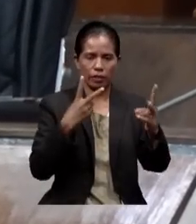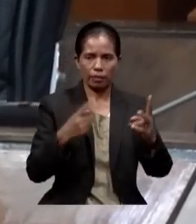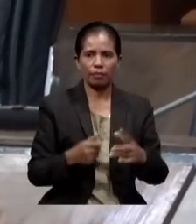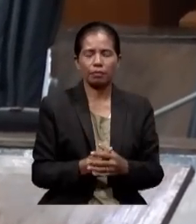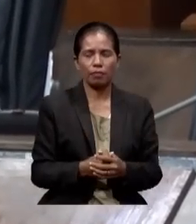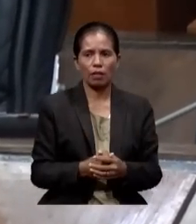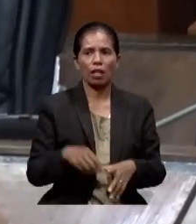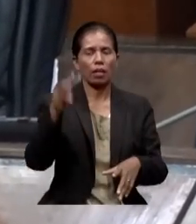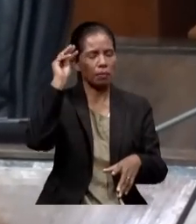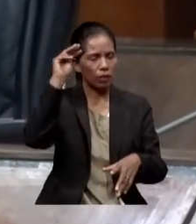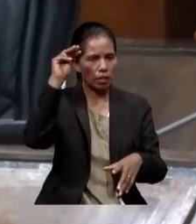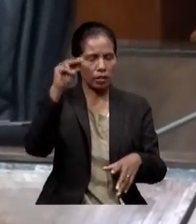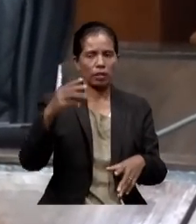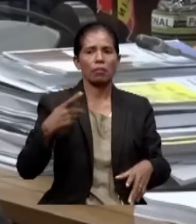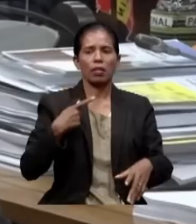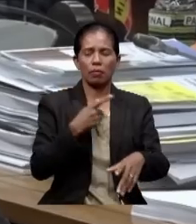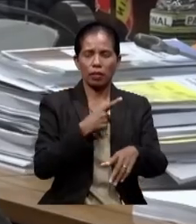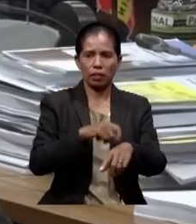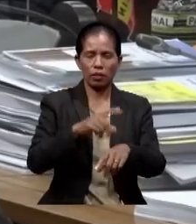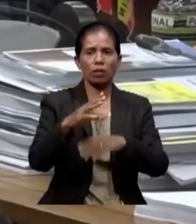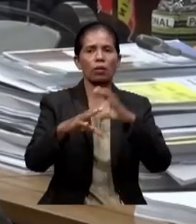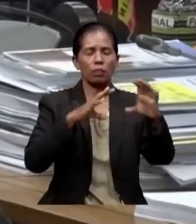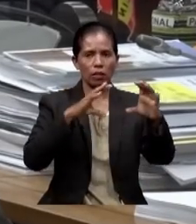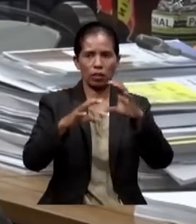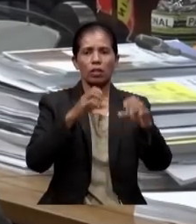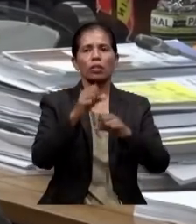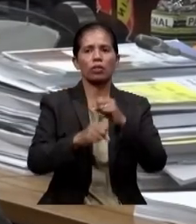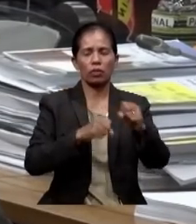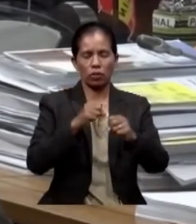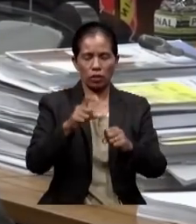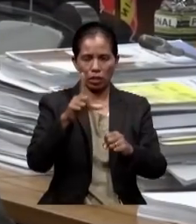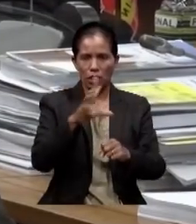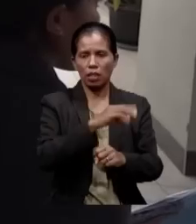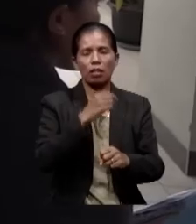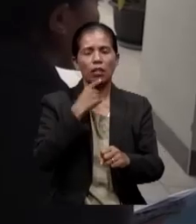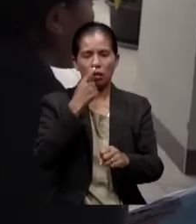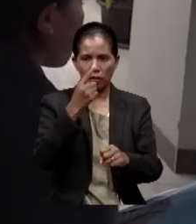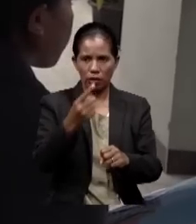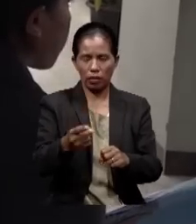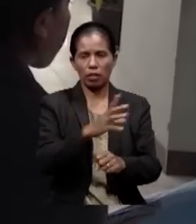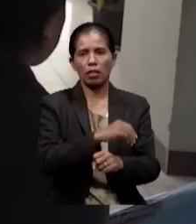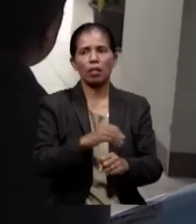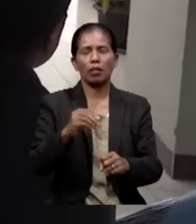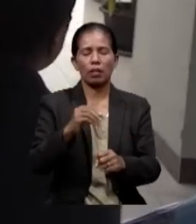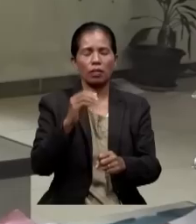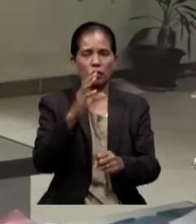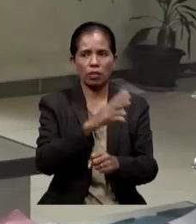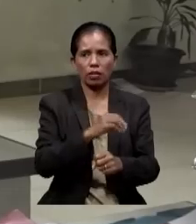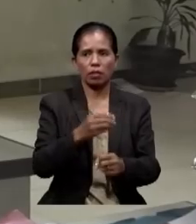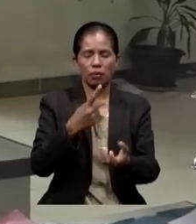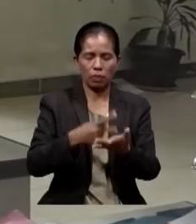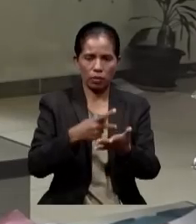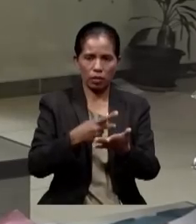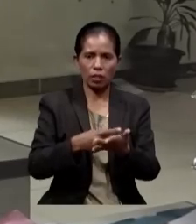né, ministro assunto parlamentar no comunicação social, Francisco Jerônimo explica, passaporte neve mate tem que lor